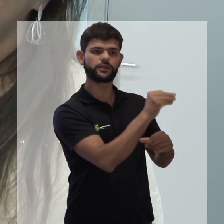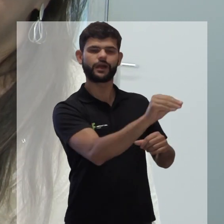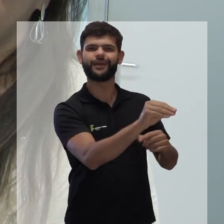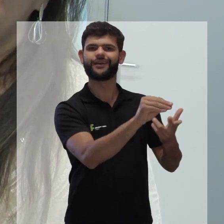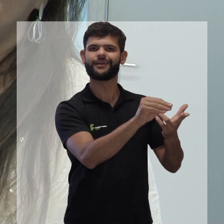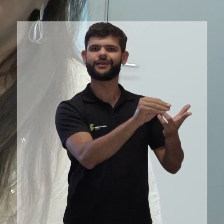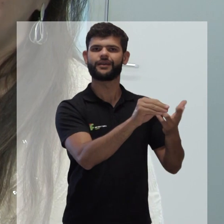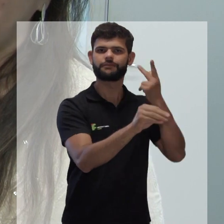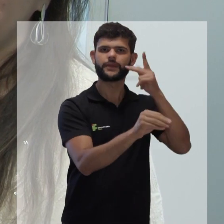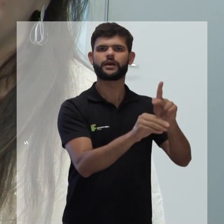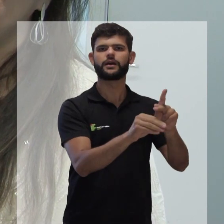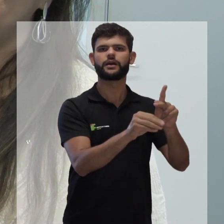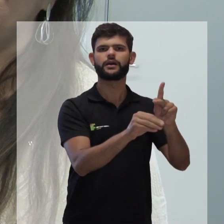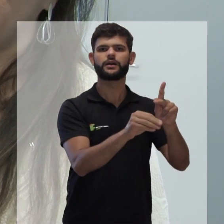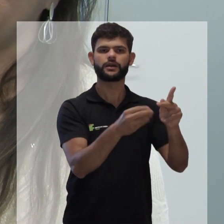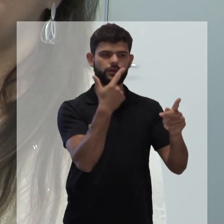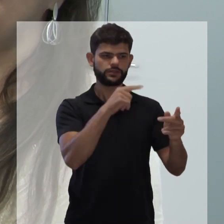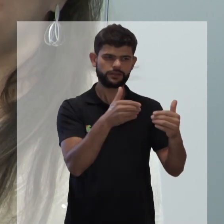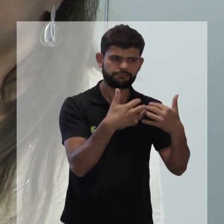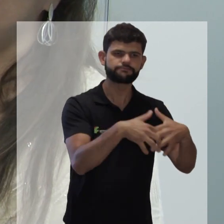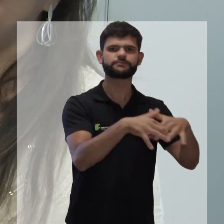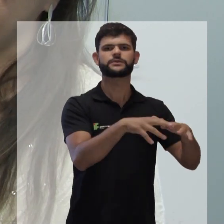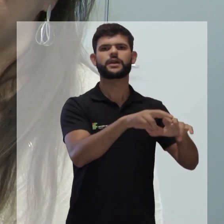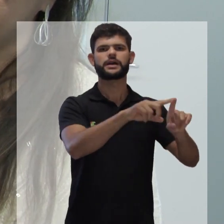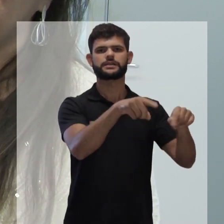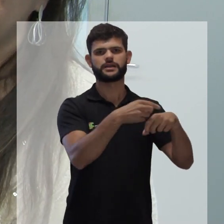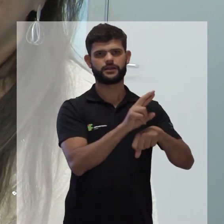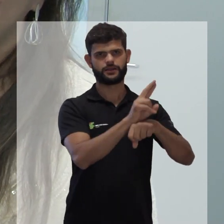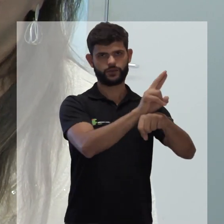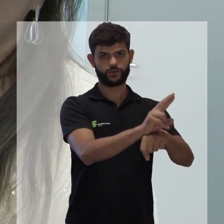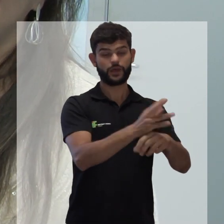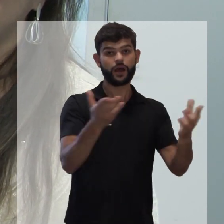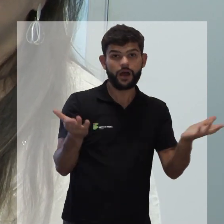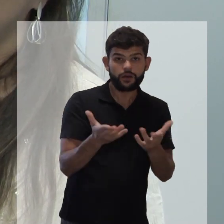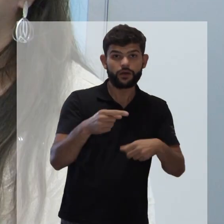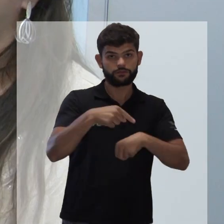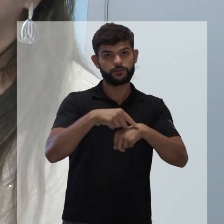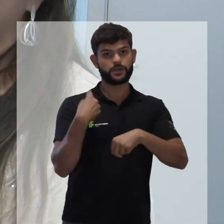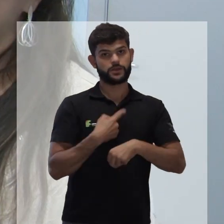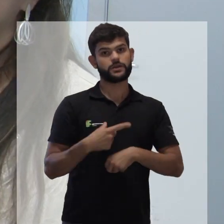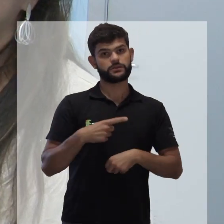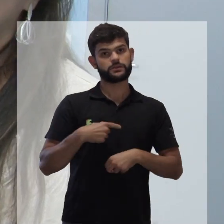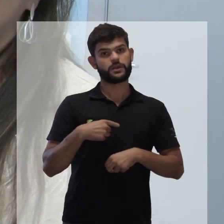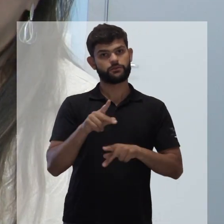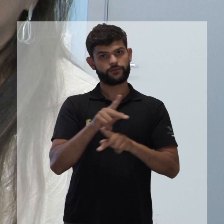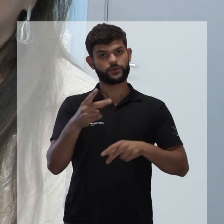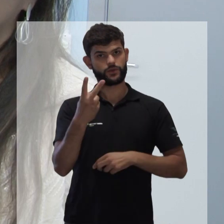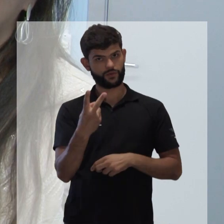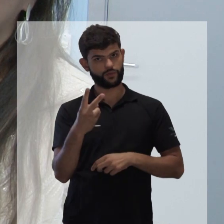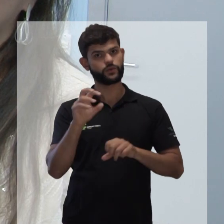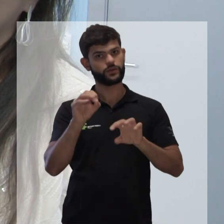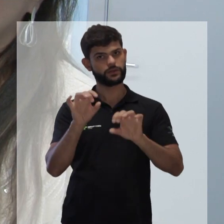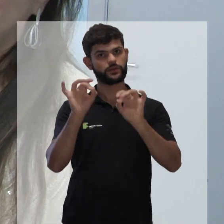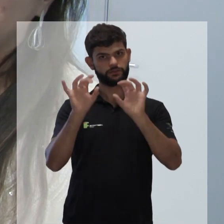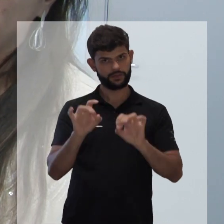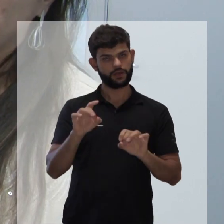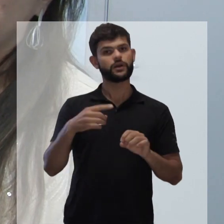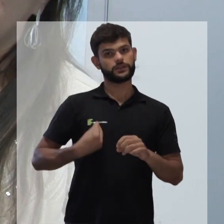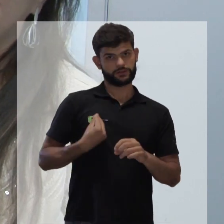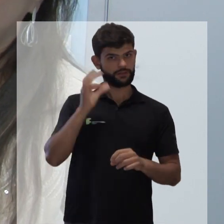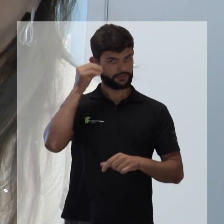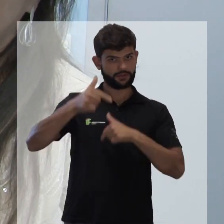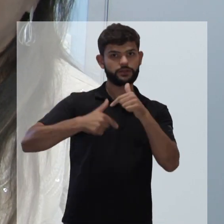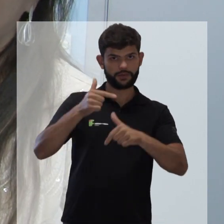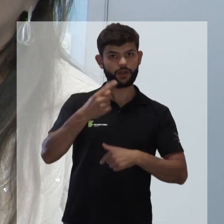para reaproveitar esses materiais para poder implantar a sala de recursos. Agora, nesse momento, nós contamos com duas